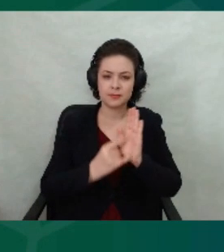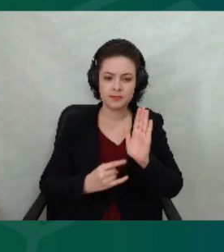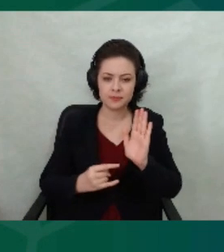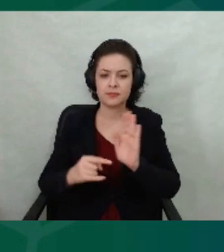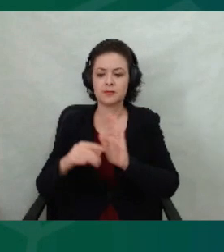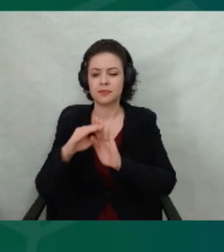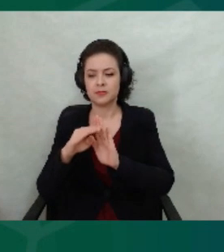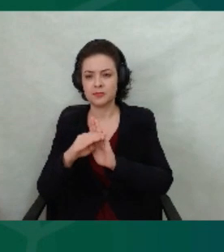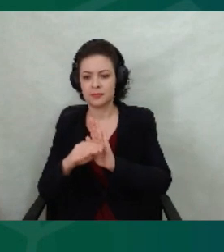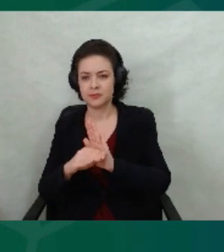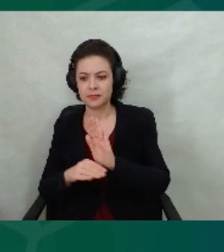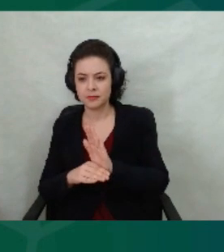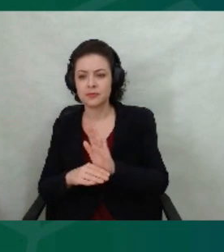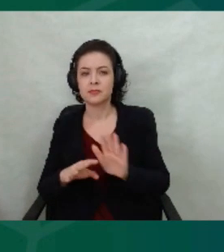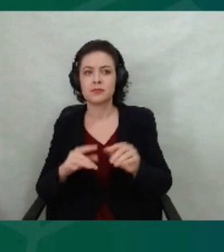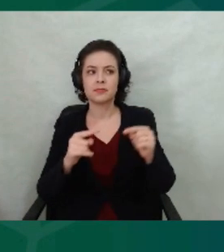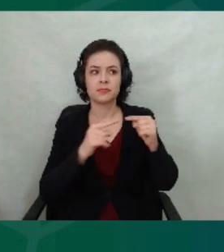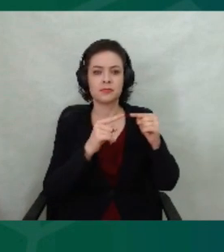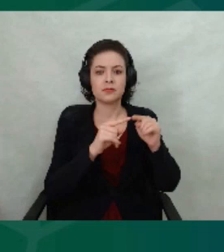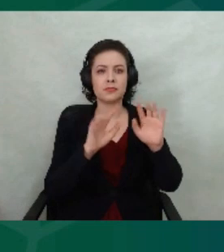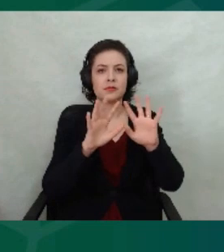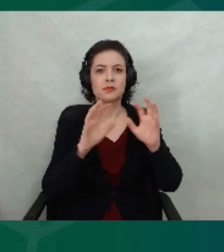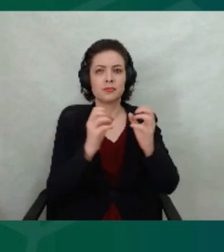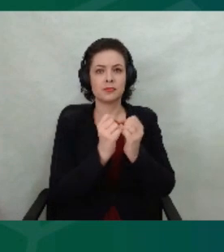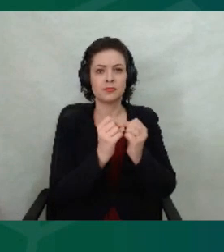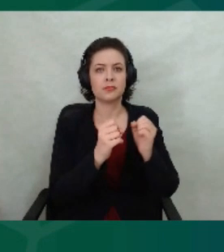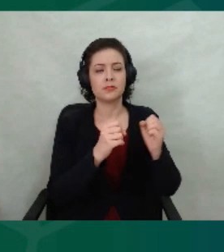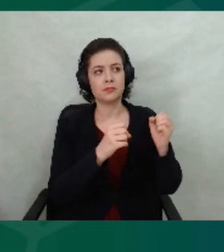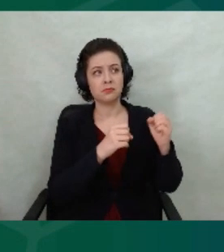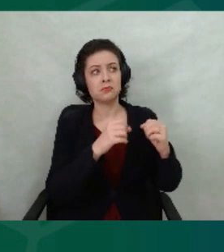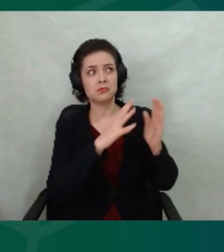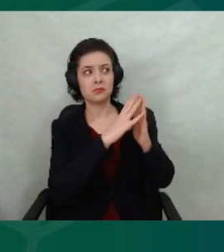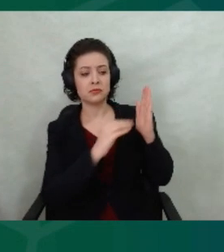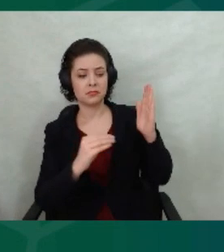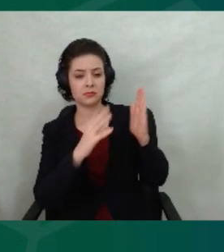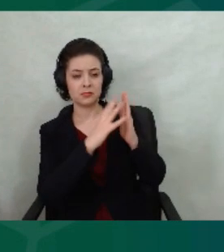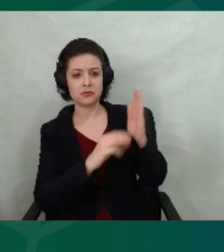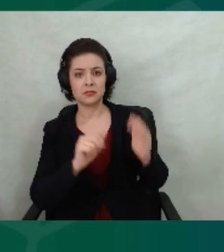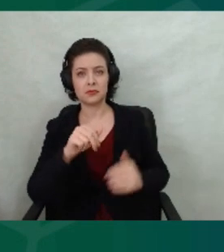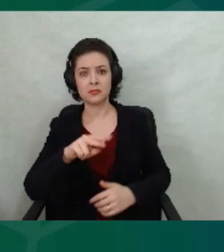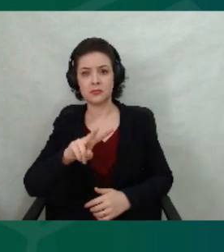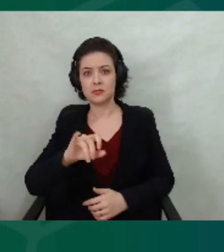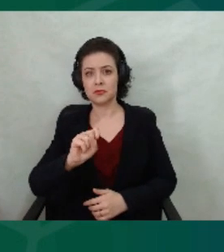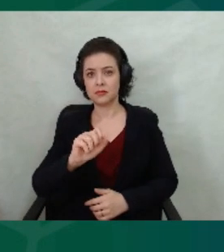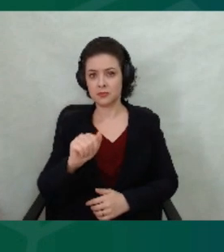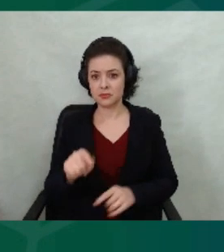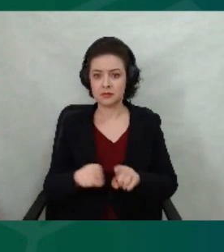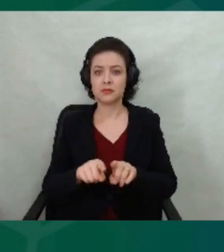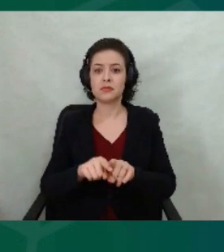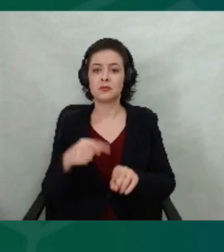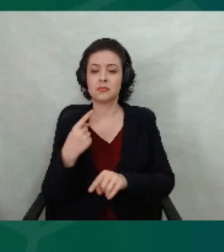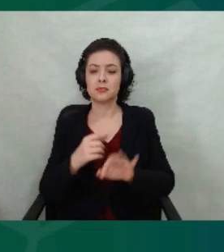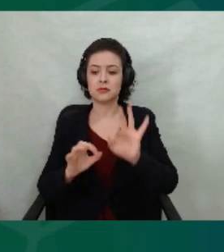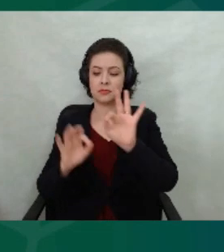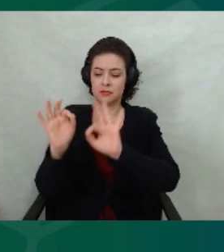protocolos, baseados no que a Organização Mundial de Saúde trazia para nós, Anvisa, e então a gente elaborou para a limpeza,